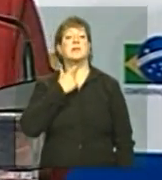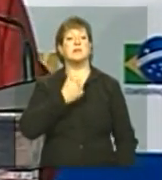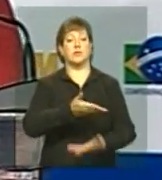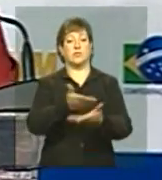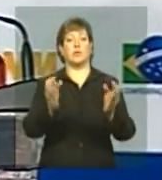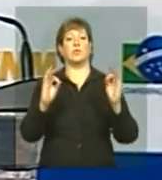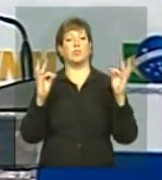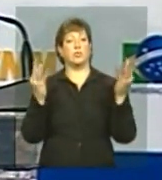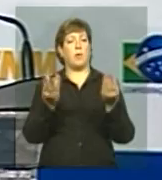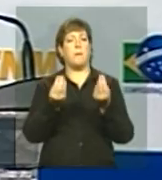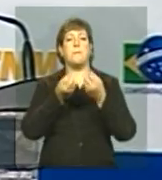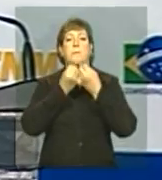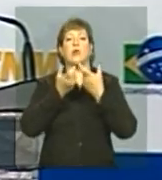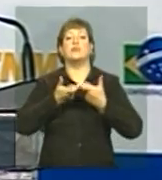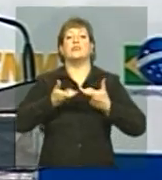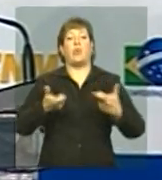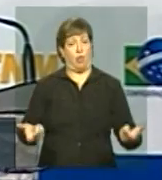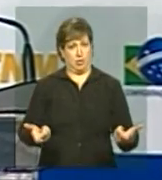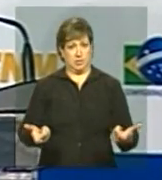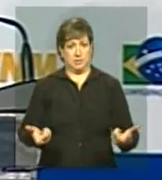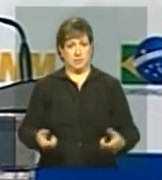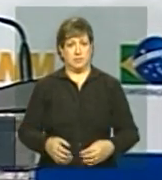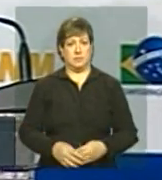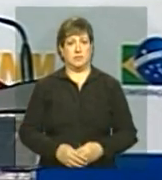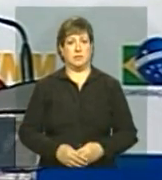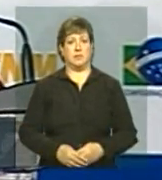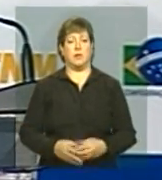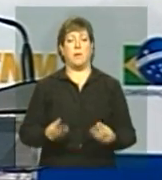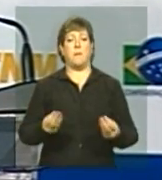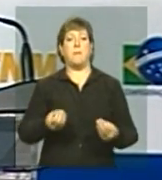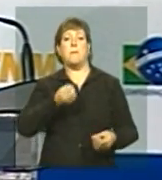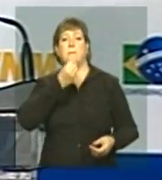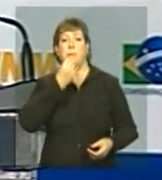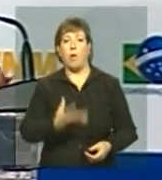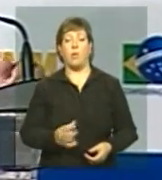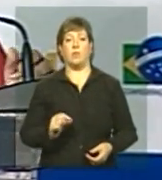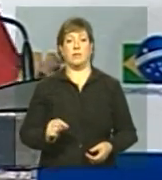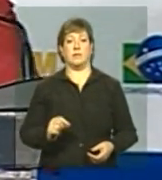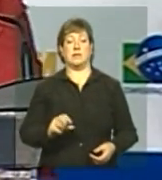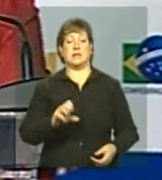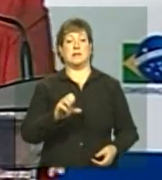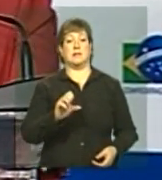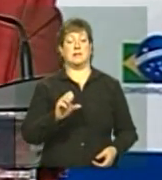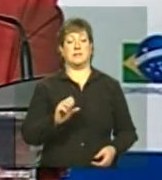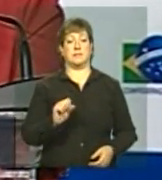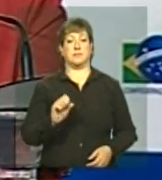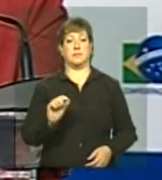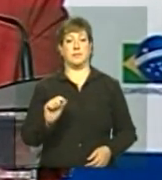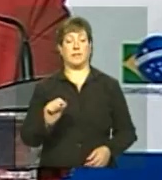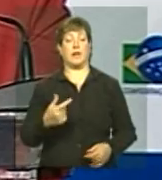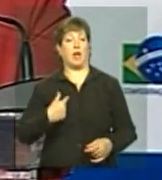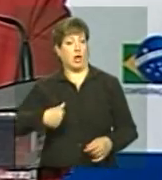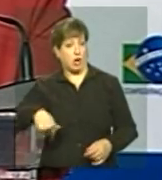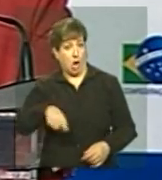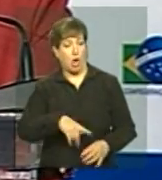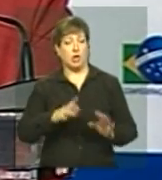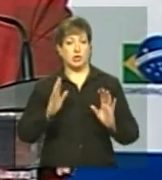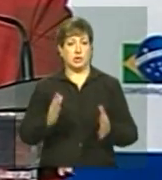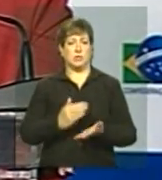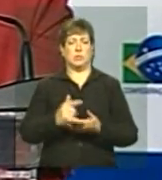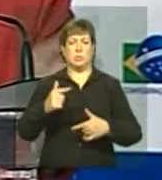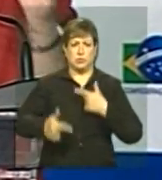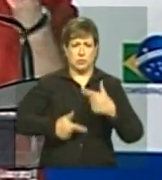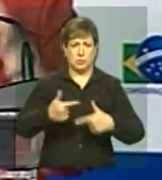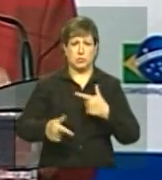todos muito boa sorte, muito boa sorte. A seca nós passamos sistematicamente